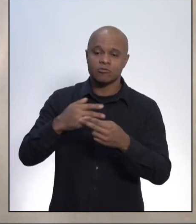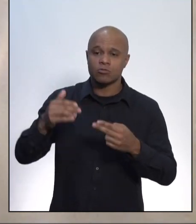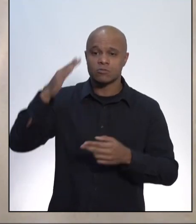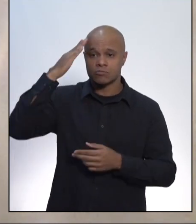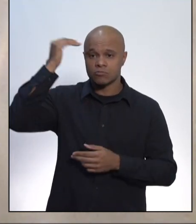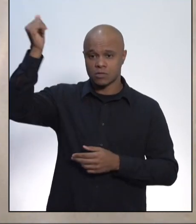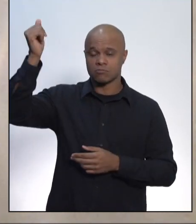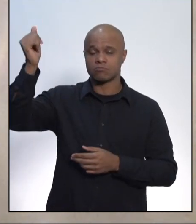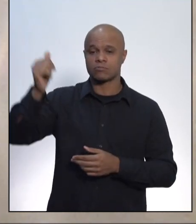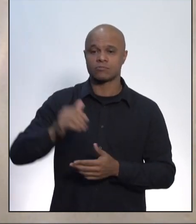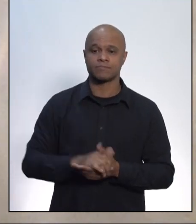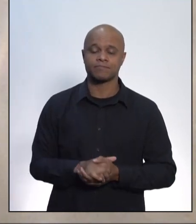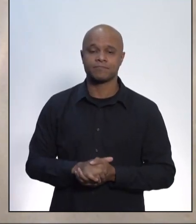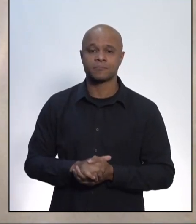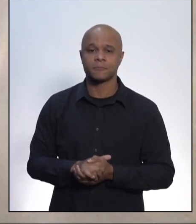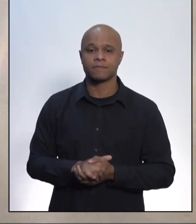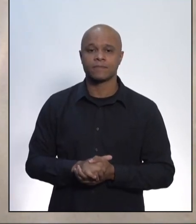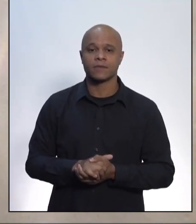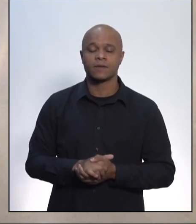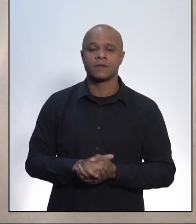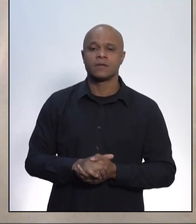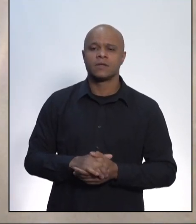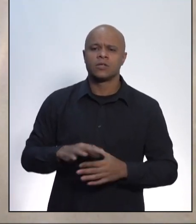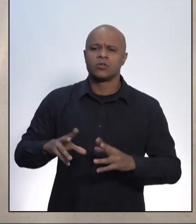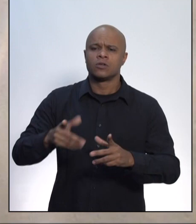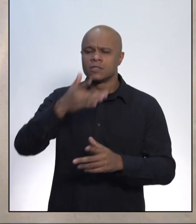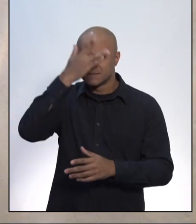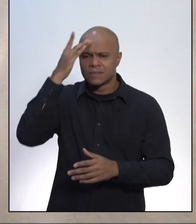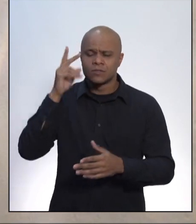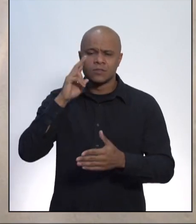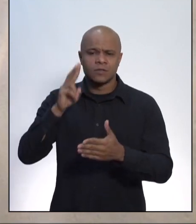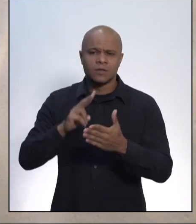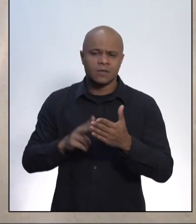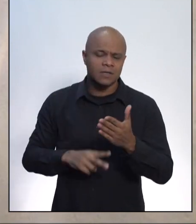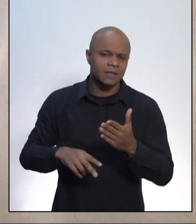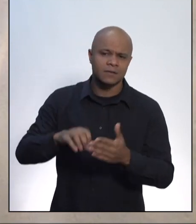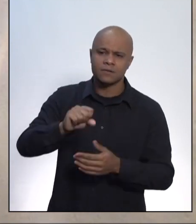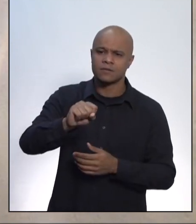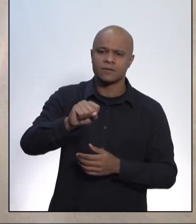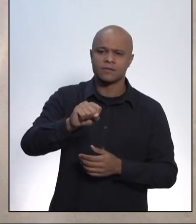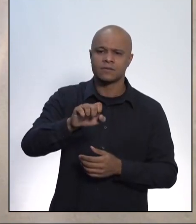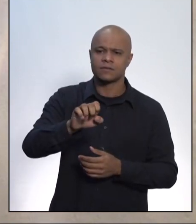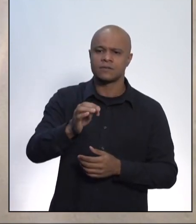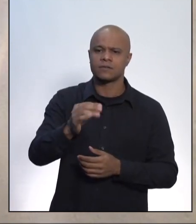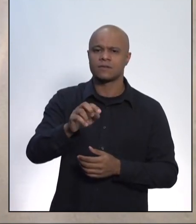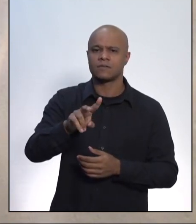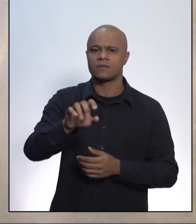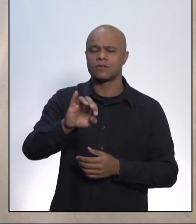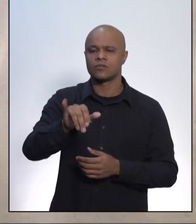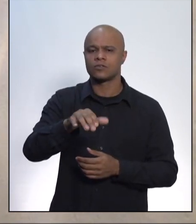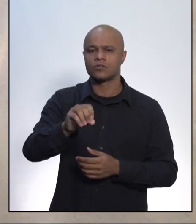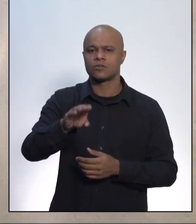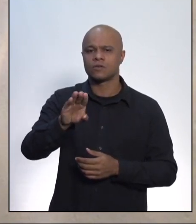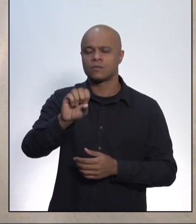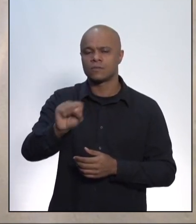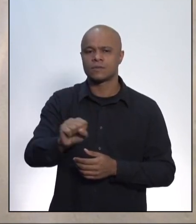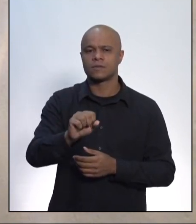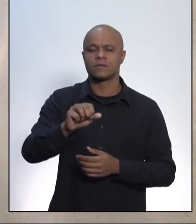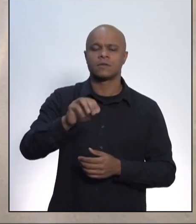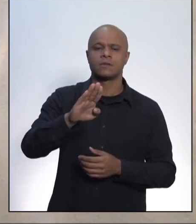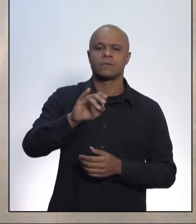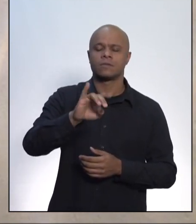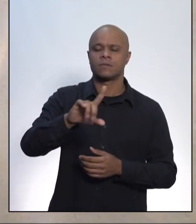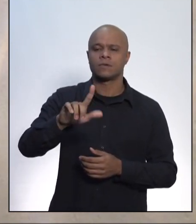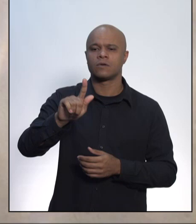tiveram sucesso. E na biografia de todas essas pessoas, você pega Steve Jobs, e Bill Gates e outros que estão por aí, você